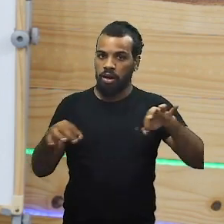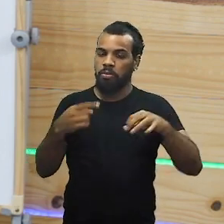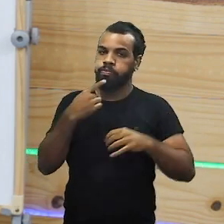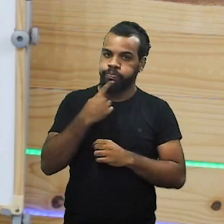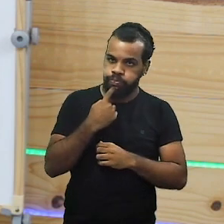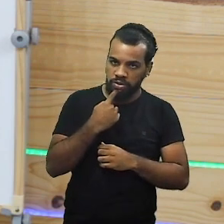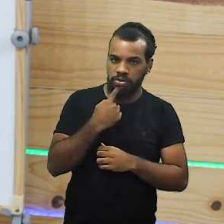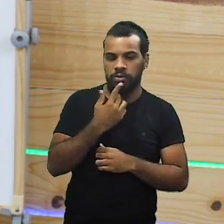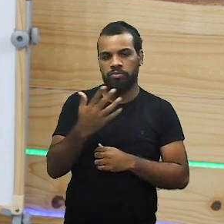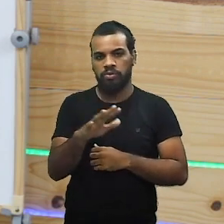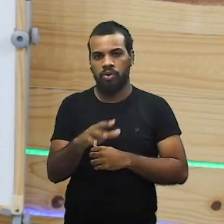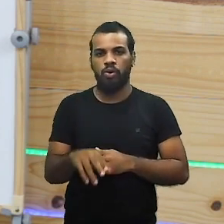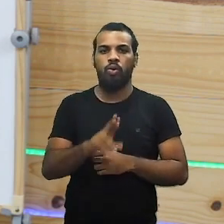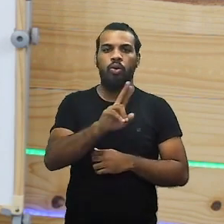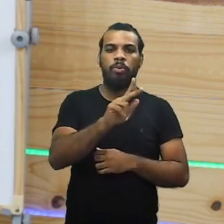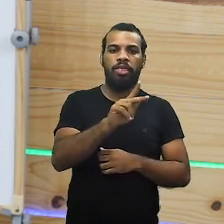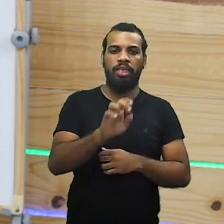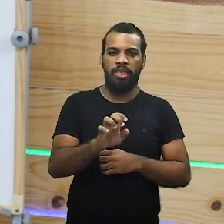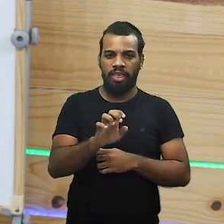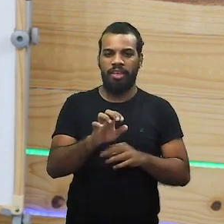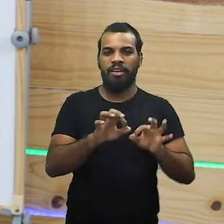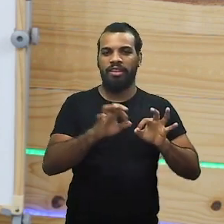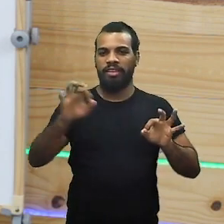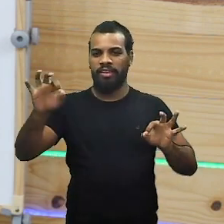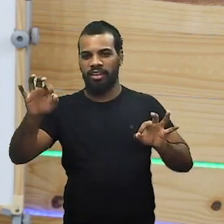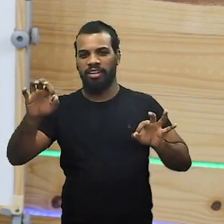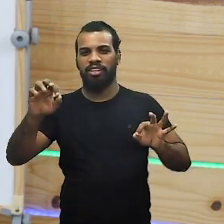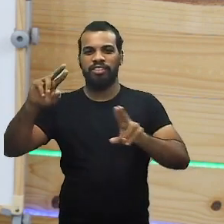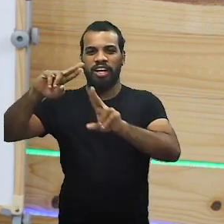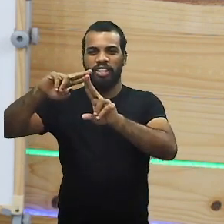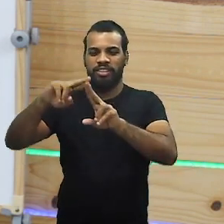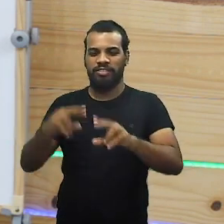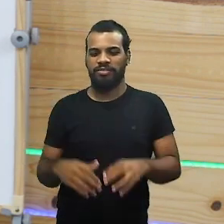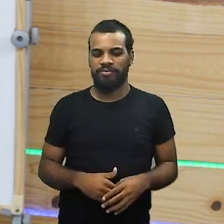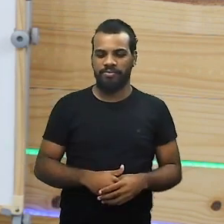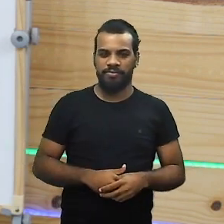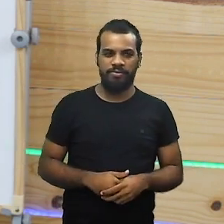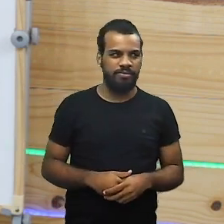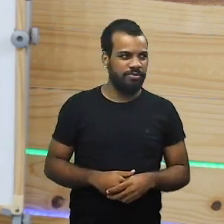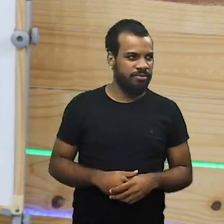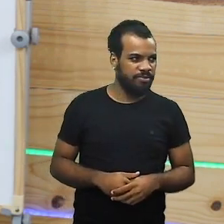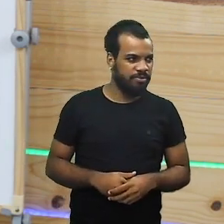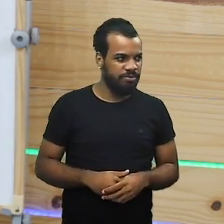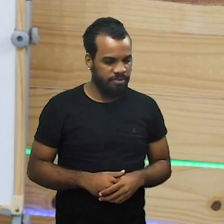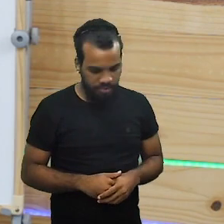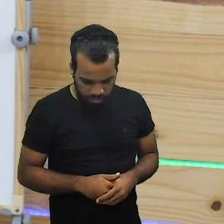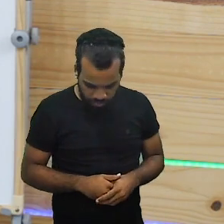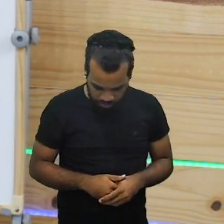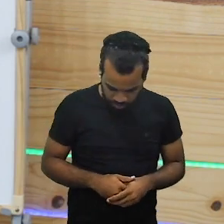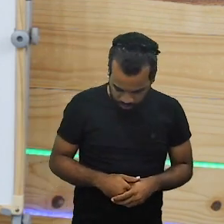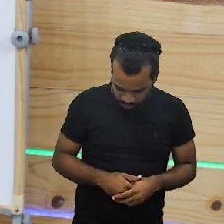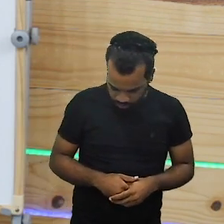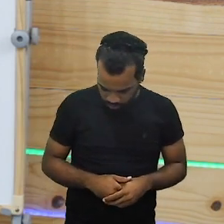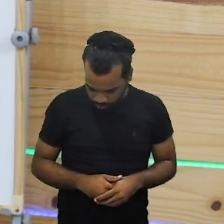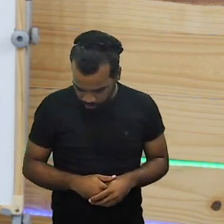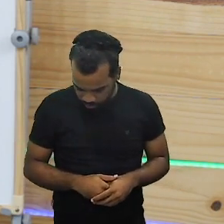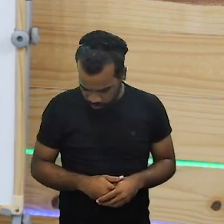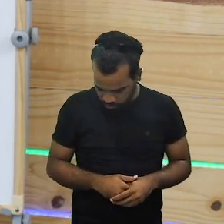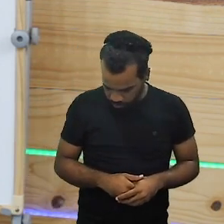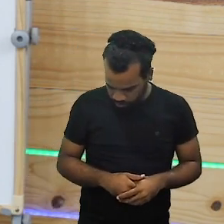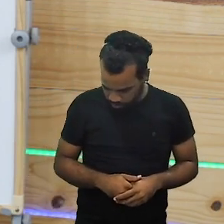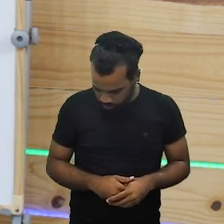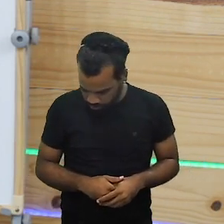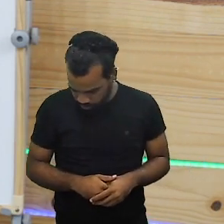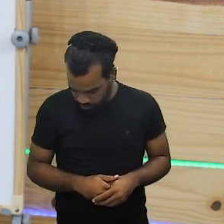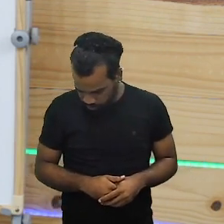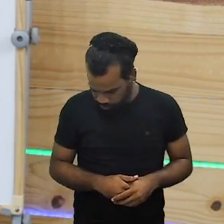aproximada entre a UPE e o Shopping Itacaruna. Eu vou aproximar isso aqui para 9, beleza? Olha, distância